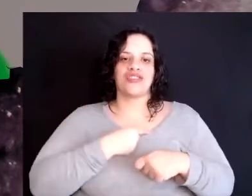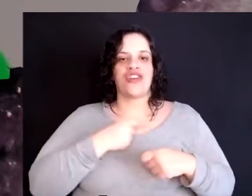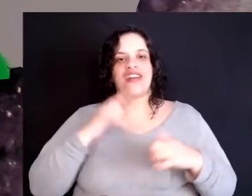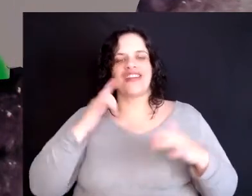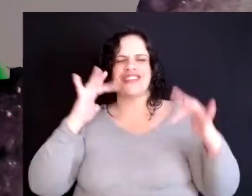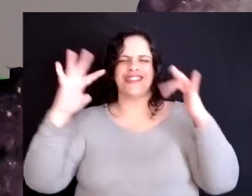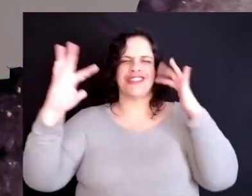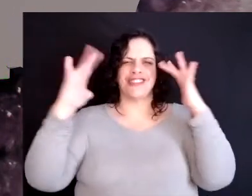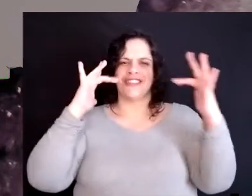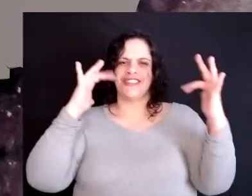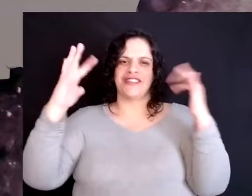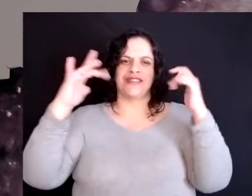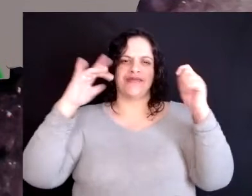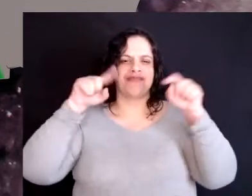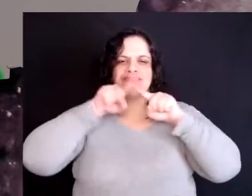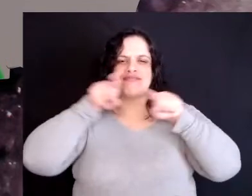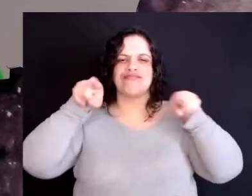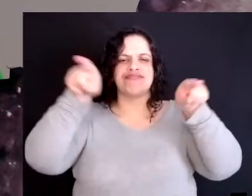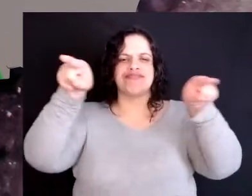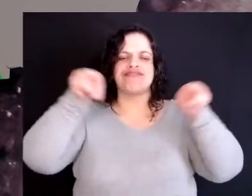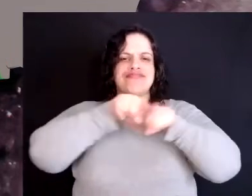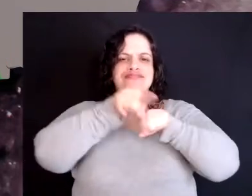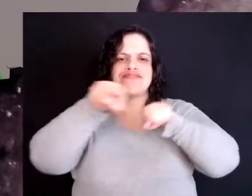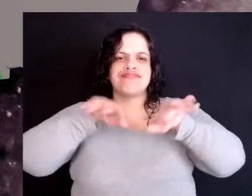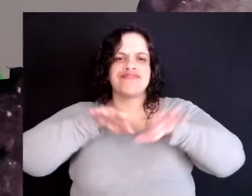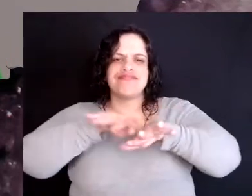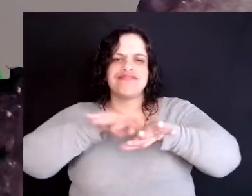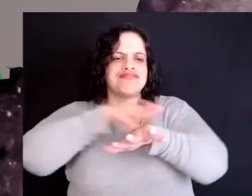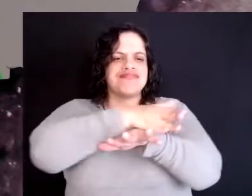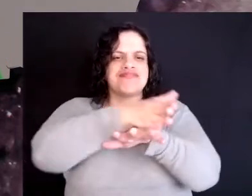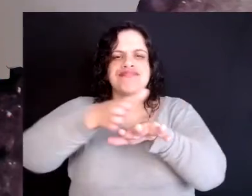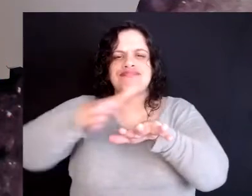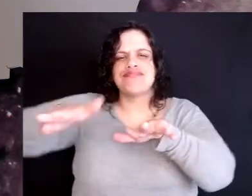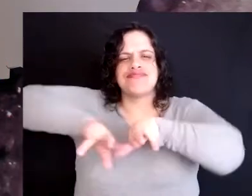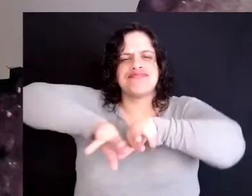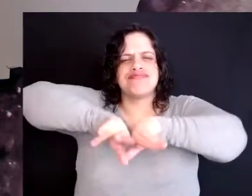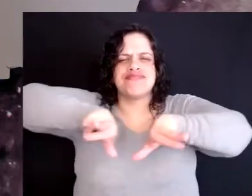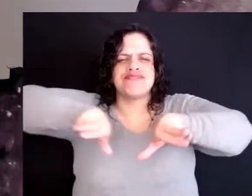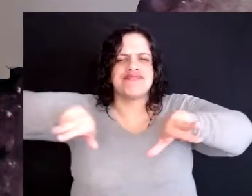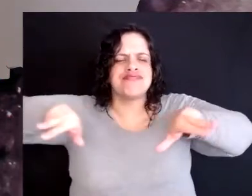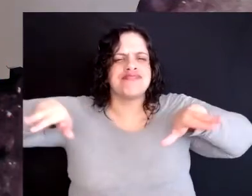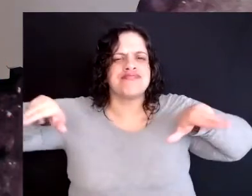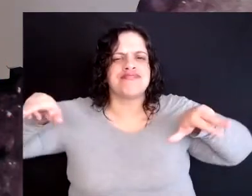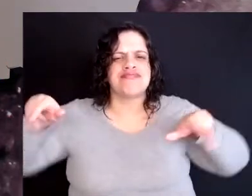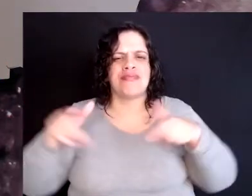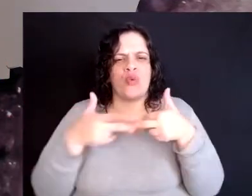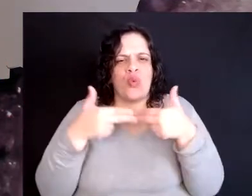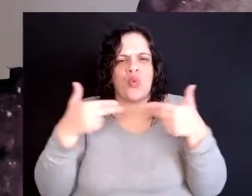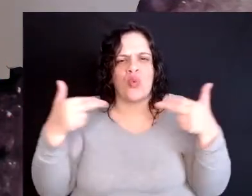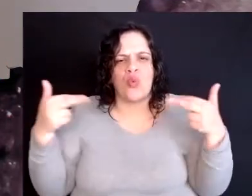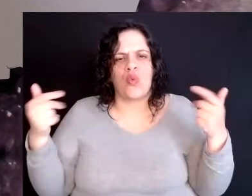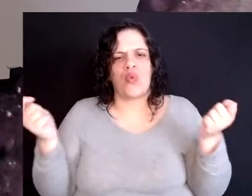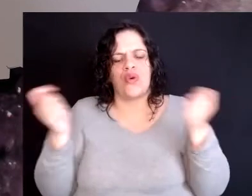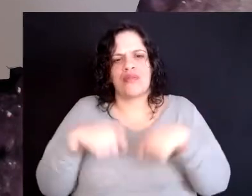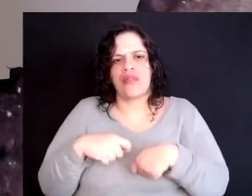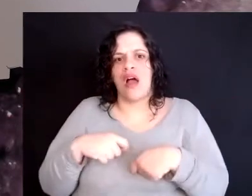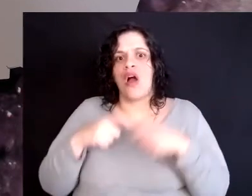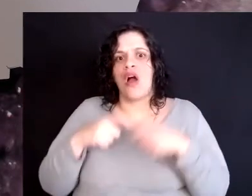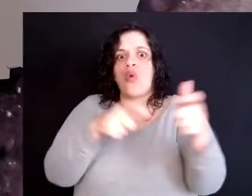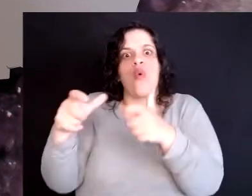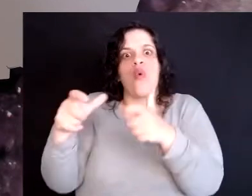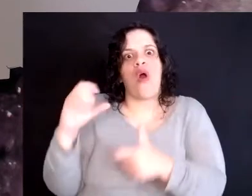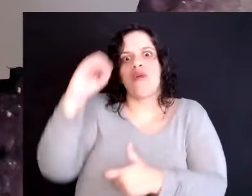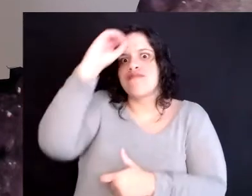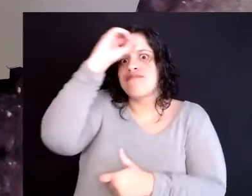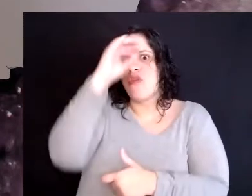insondáveis, a territórios desconhecidos. A arte nos oferece a